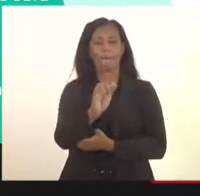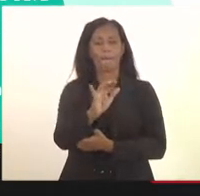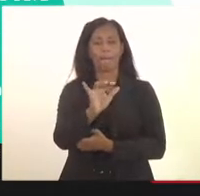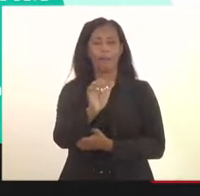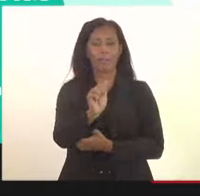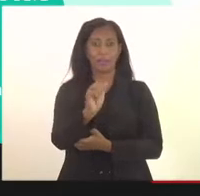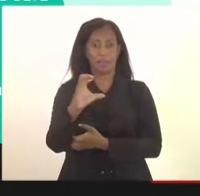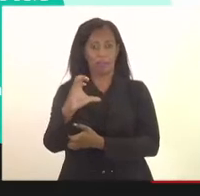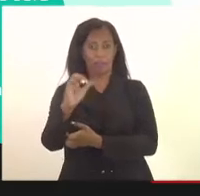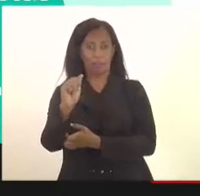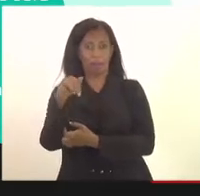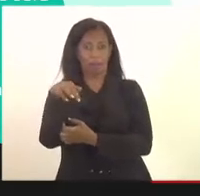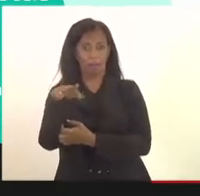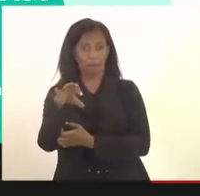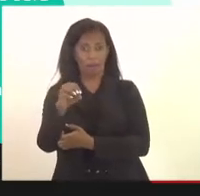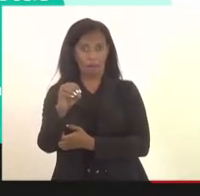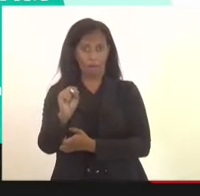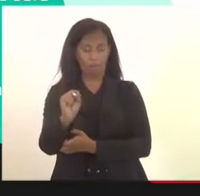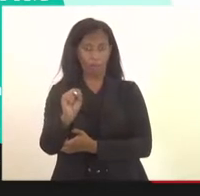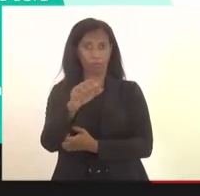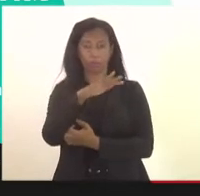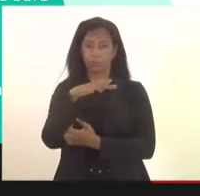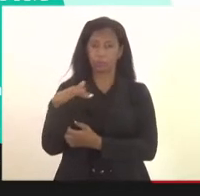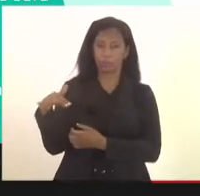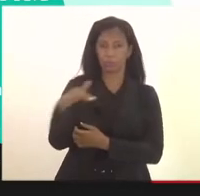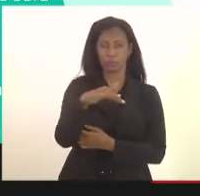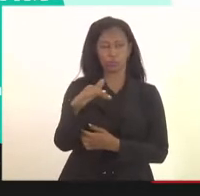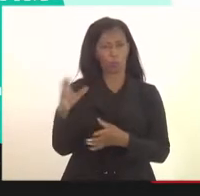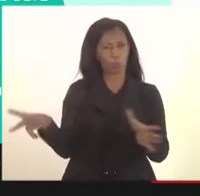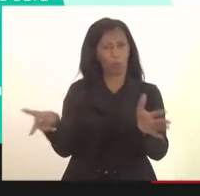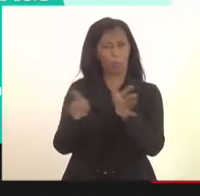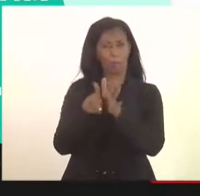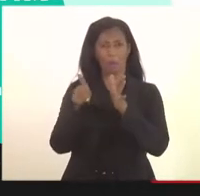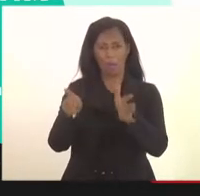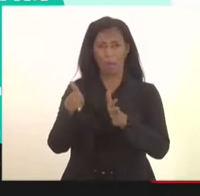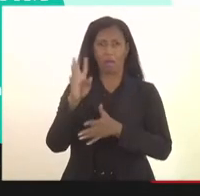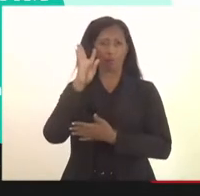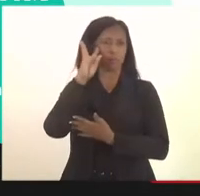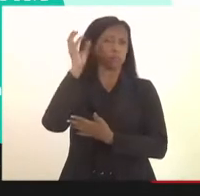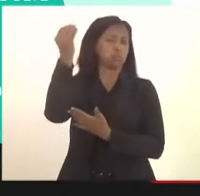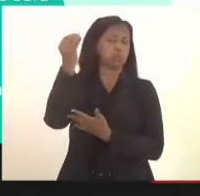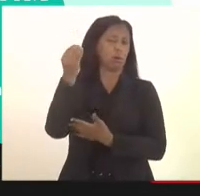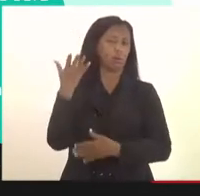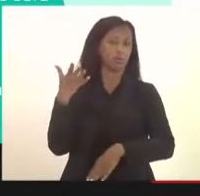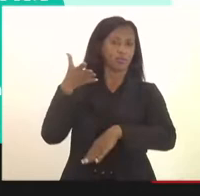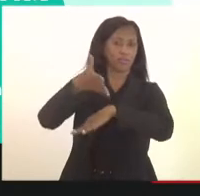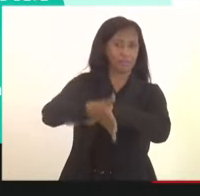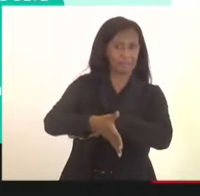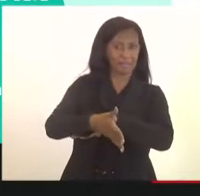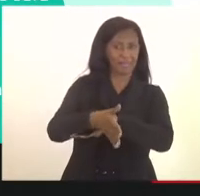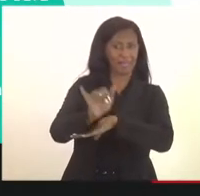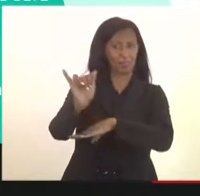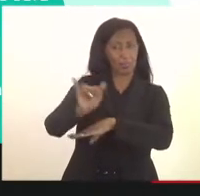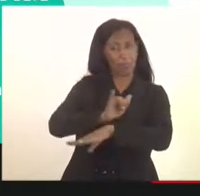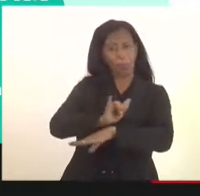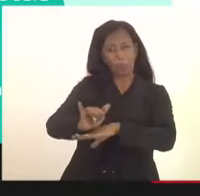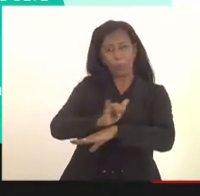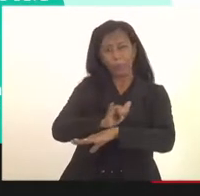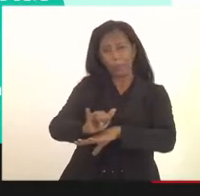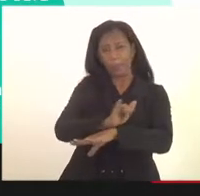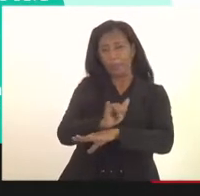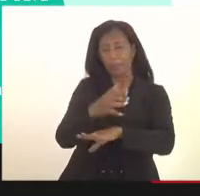estavam em outras bacias. A decisão de entrar na Bacia de Campos, ela foi estratégica no sentido de